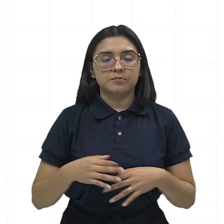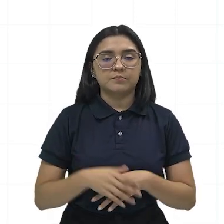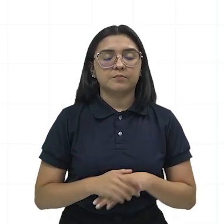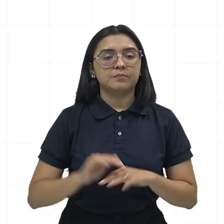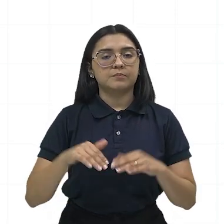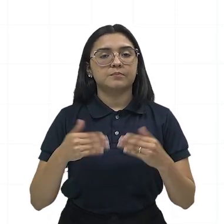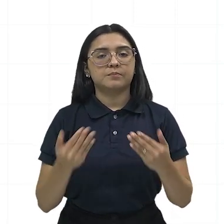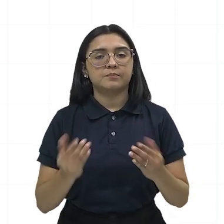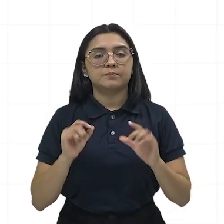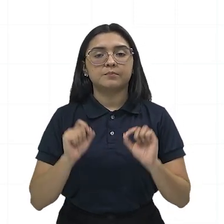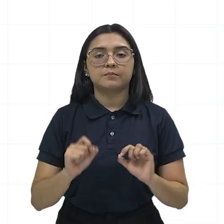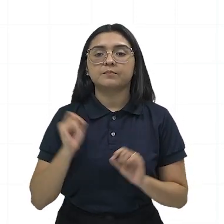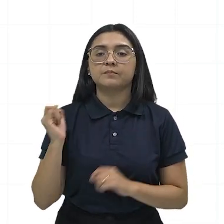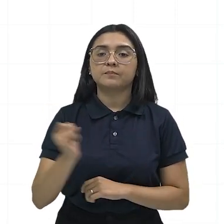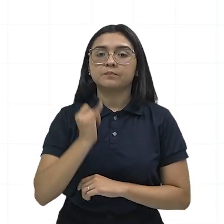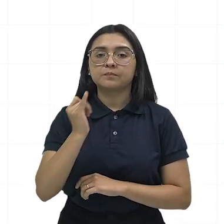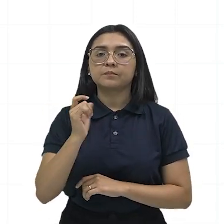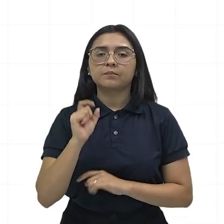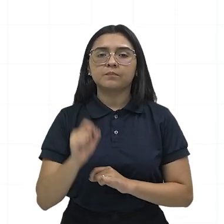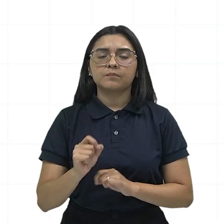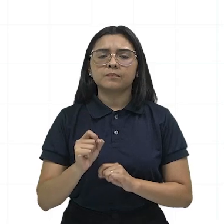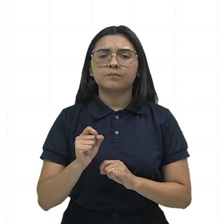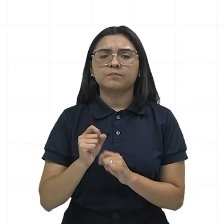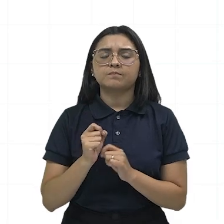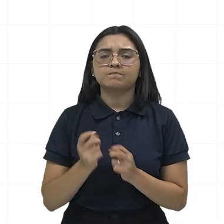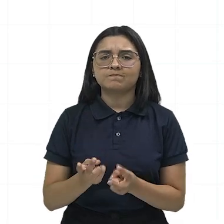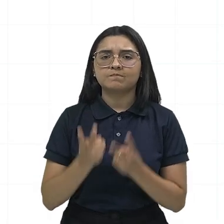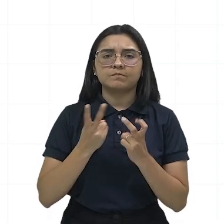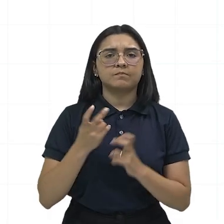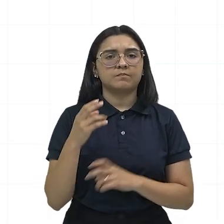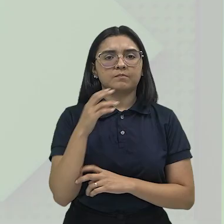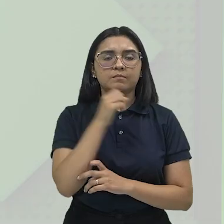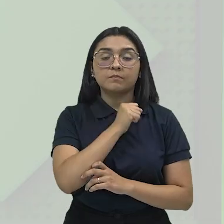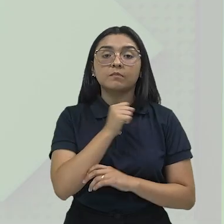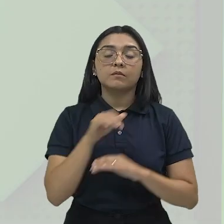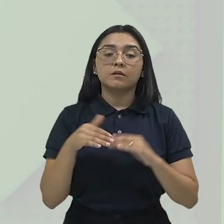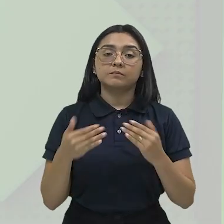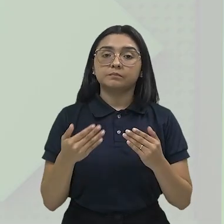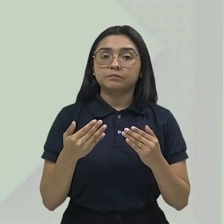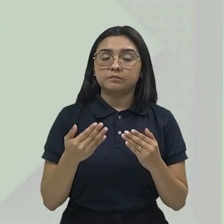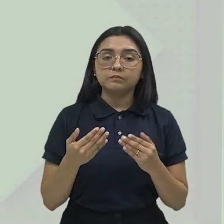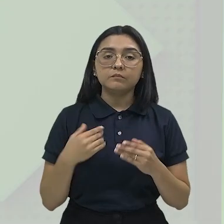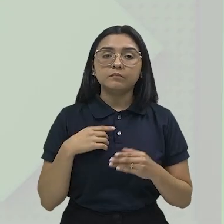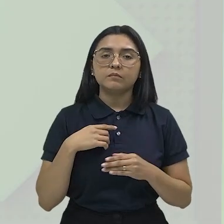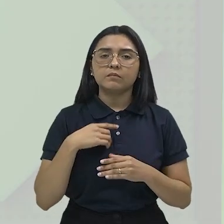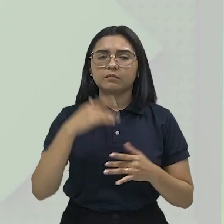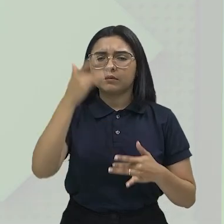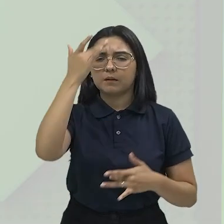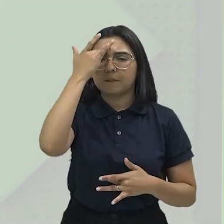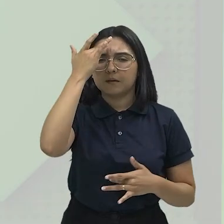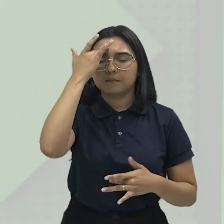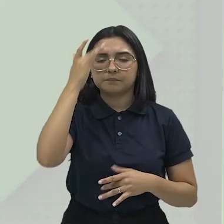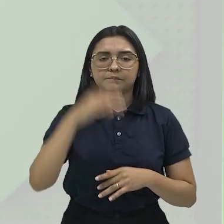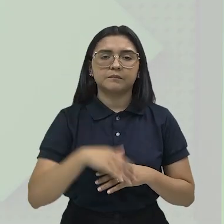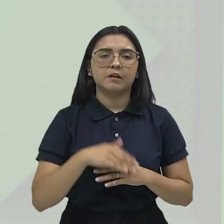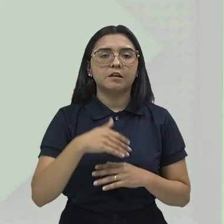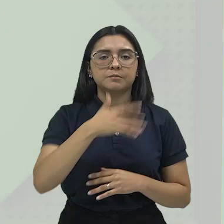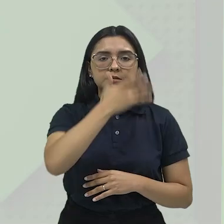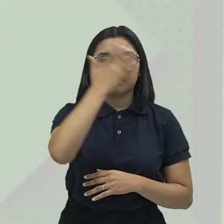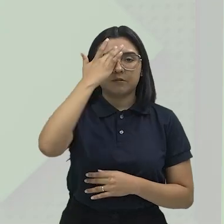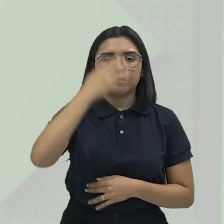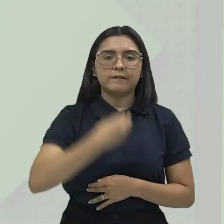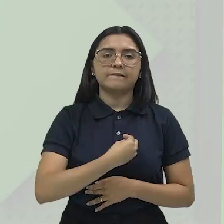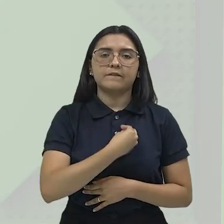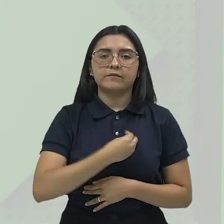Então é importante identificar logo, né? E a malária Para quem mora na região norte, né, a